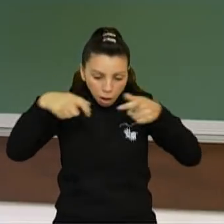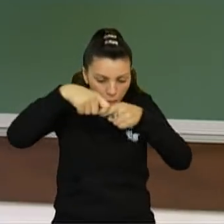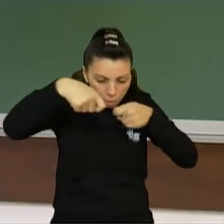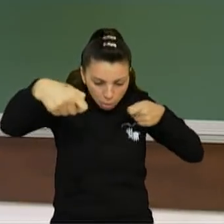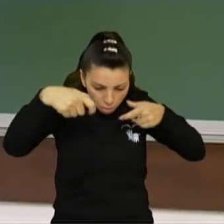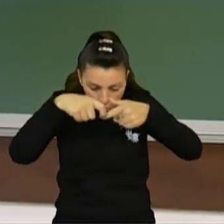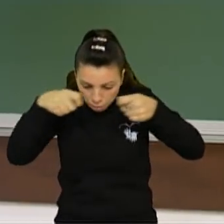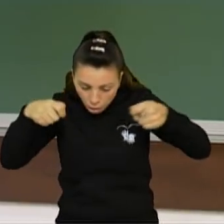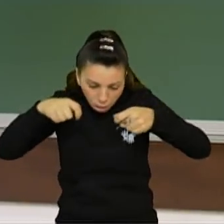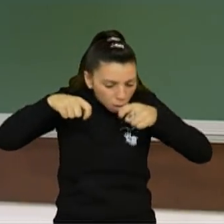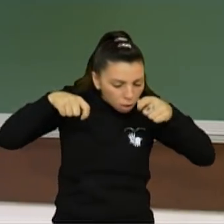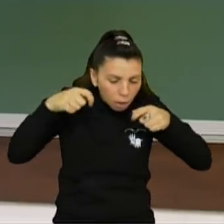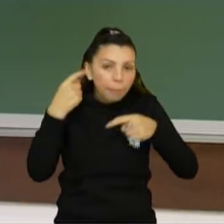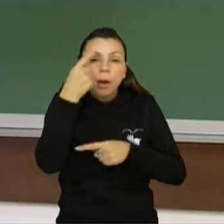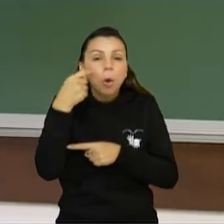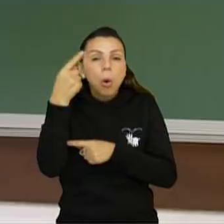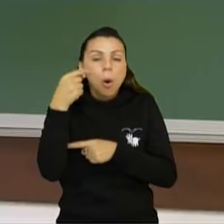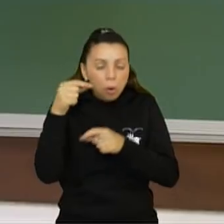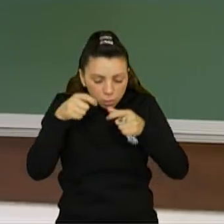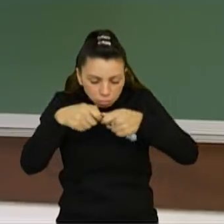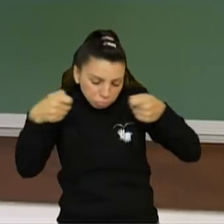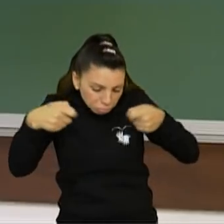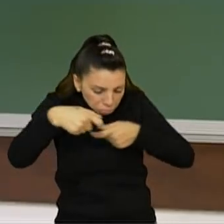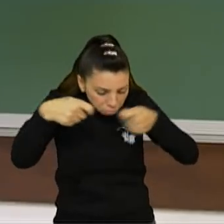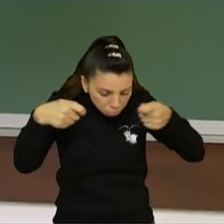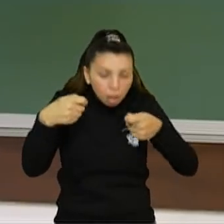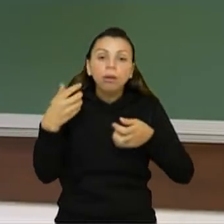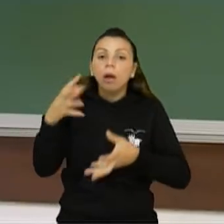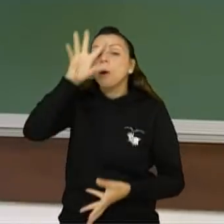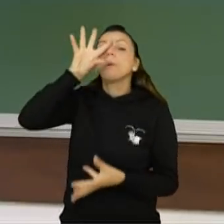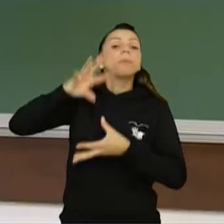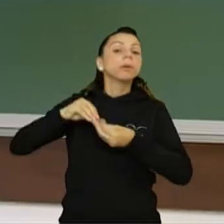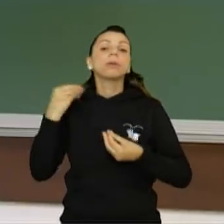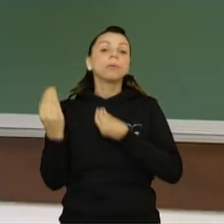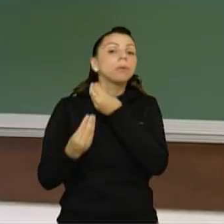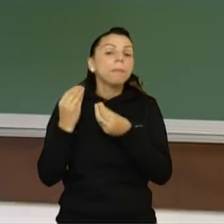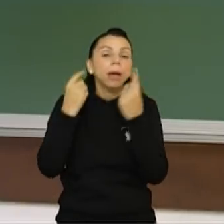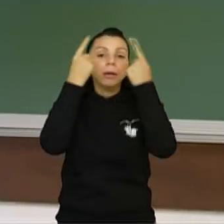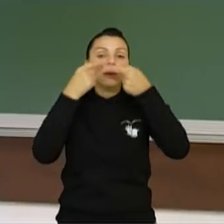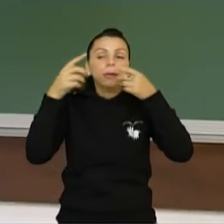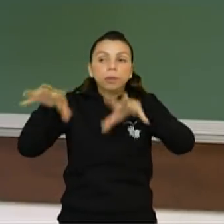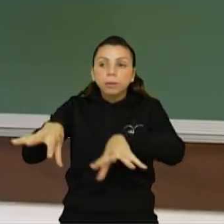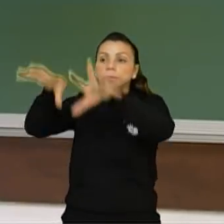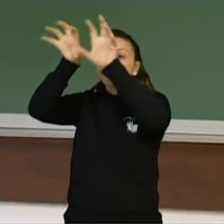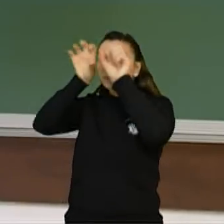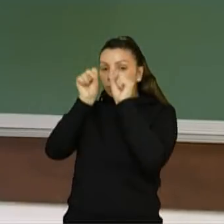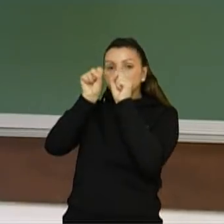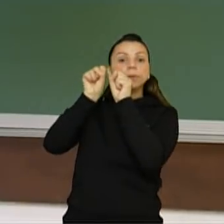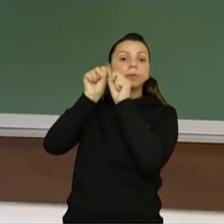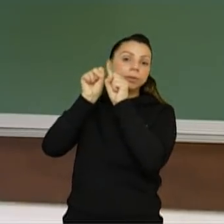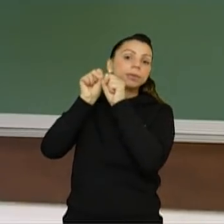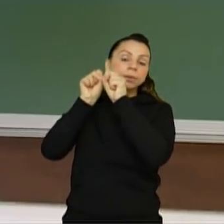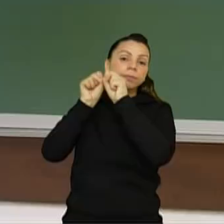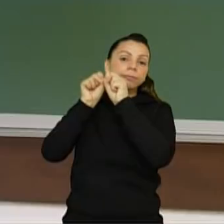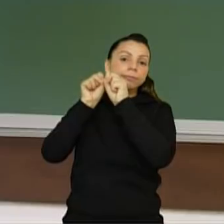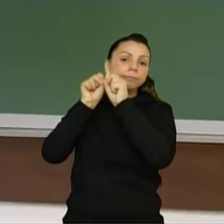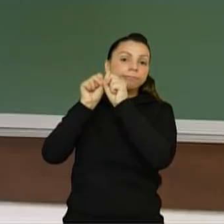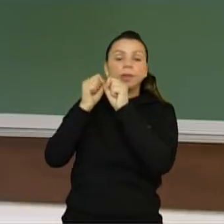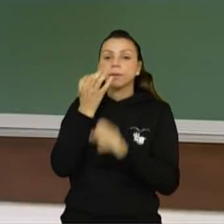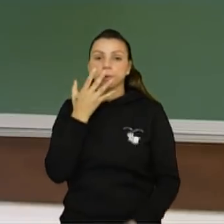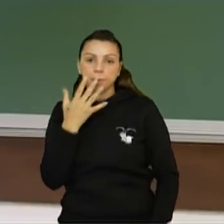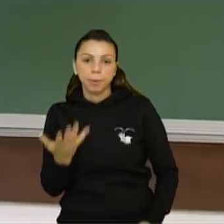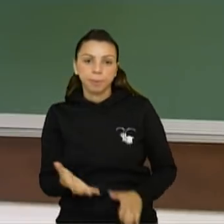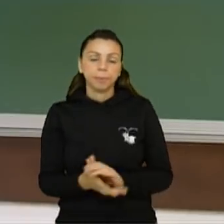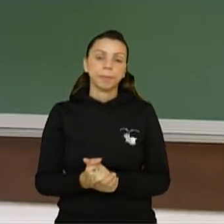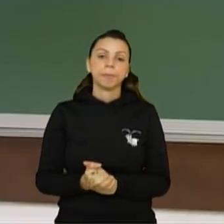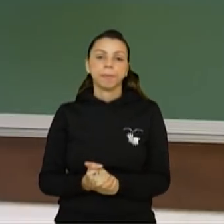Ele começava a dissecar esses olhos e ele compreendia como é que esses olhos recebiam, né, essas cores.